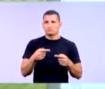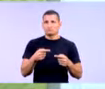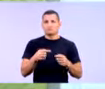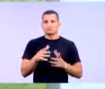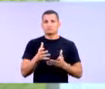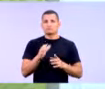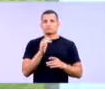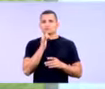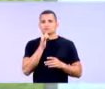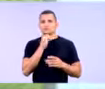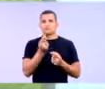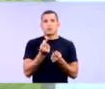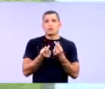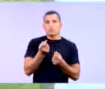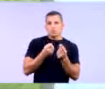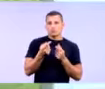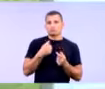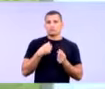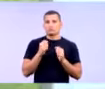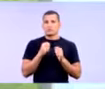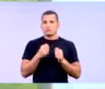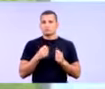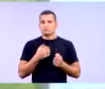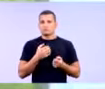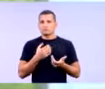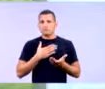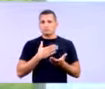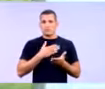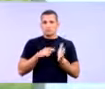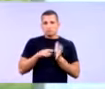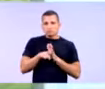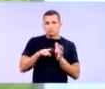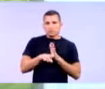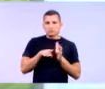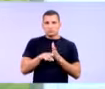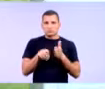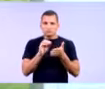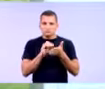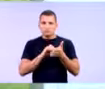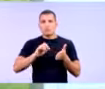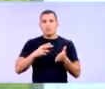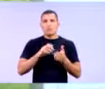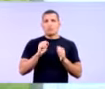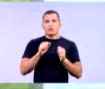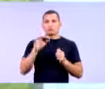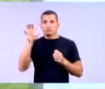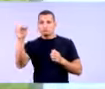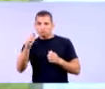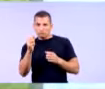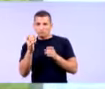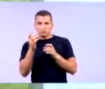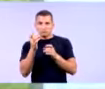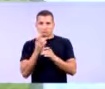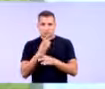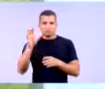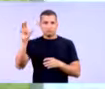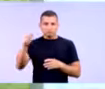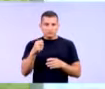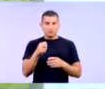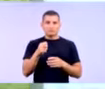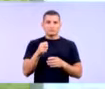socioeconômico, por exemplo. Eu posso desenvolver o meu, as minhas perguntas, ou eu posso pegar um pronto. Se eu pegar um questionário